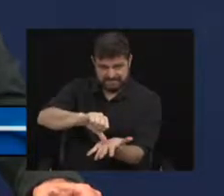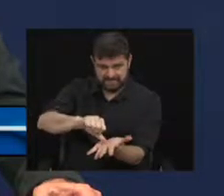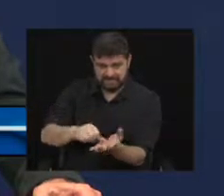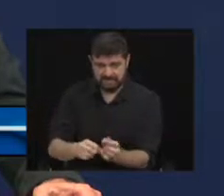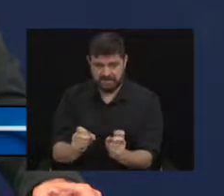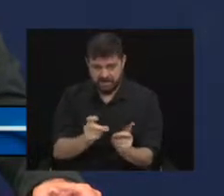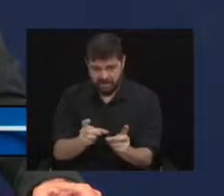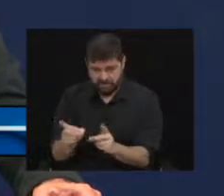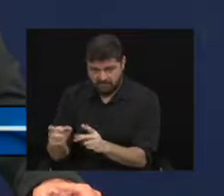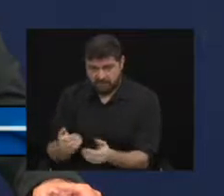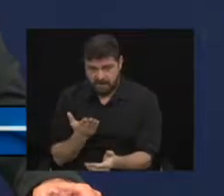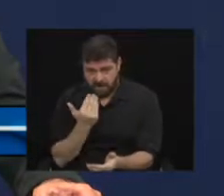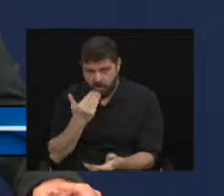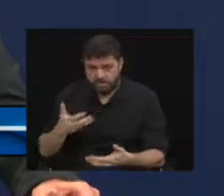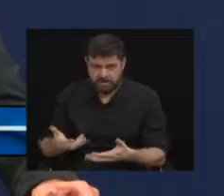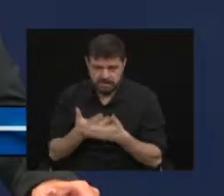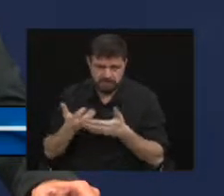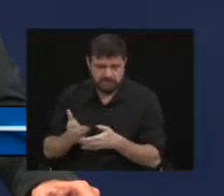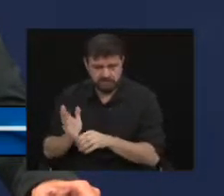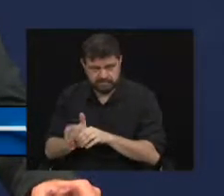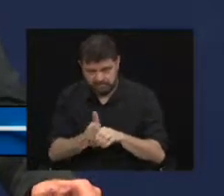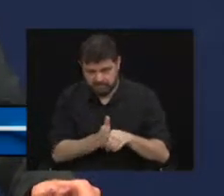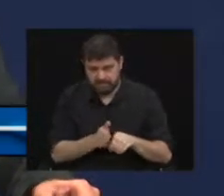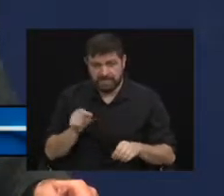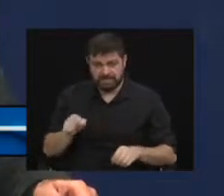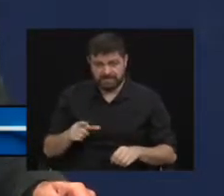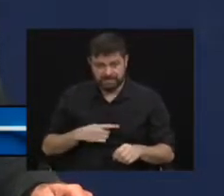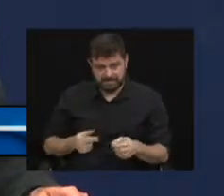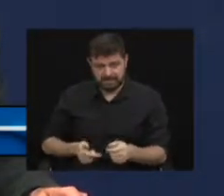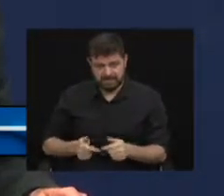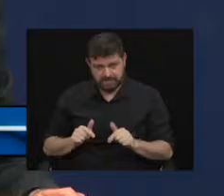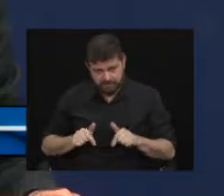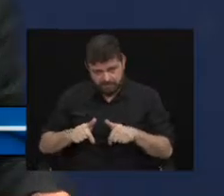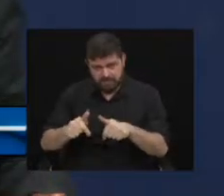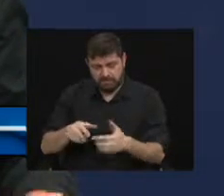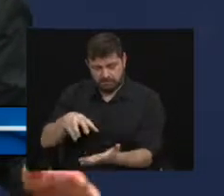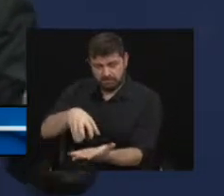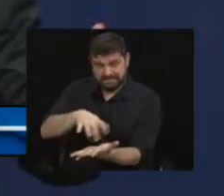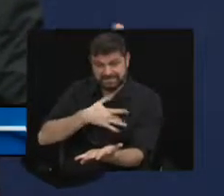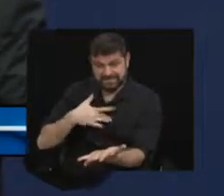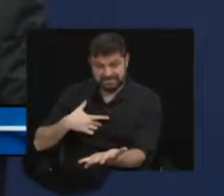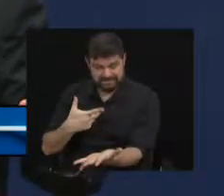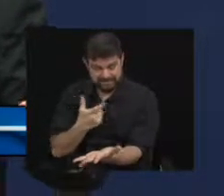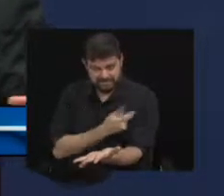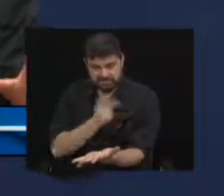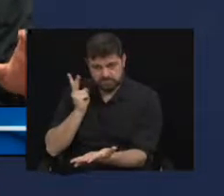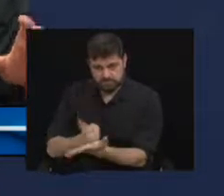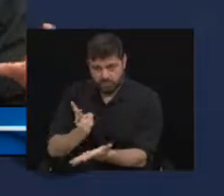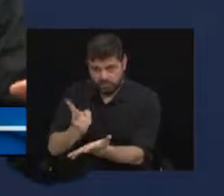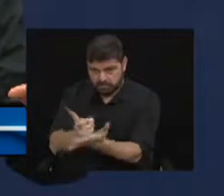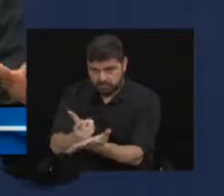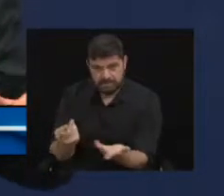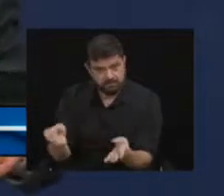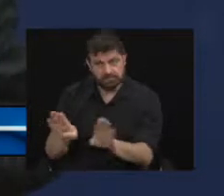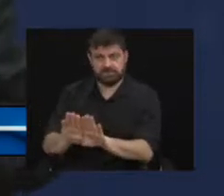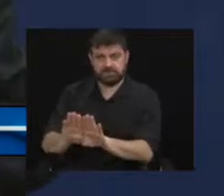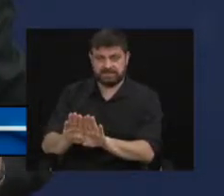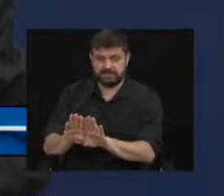Campinas. Quero lembrar aqui que no ano passado houve uma mobilização tanto